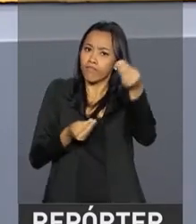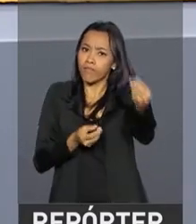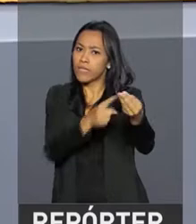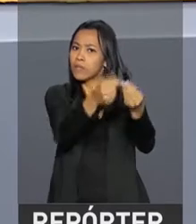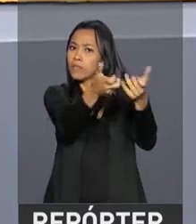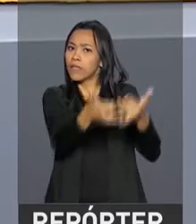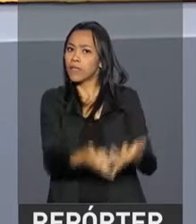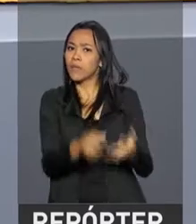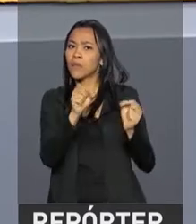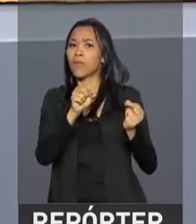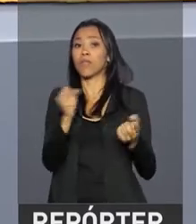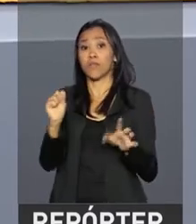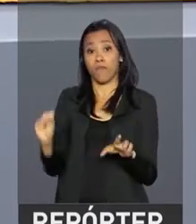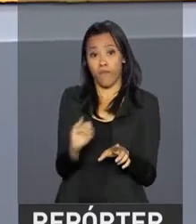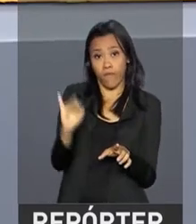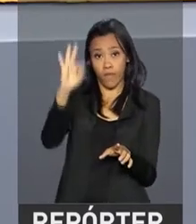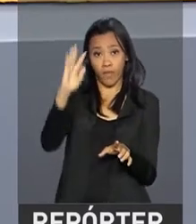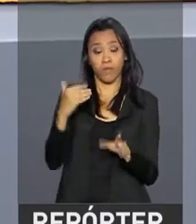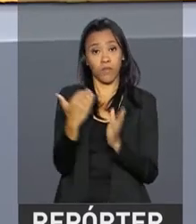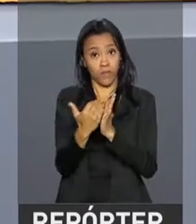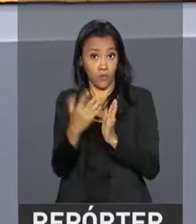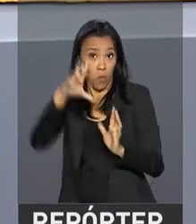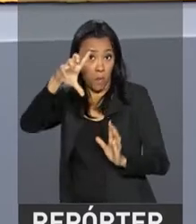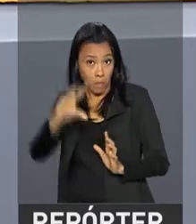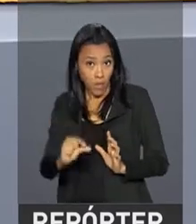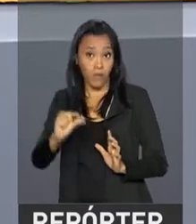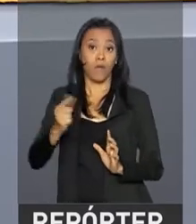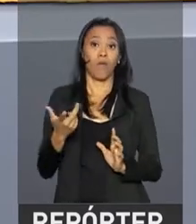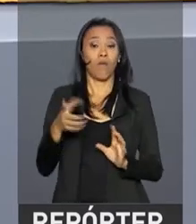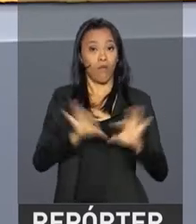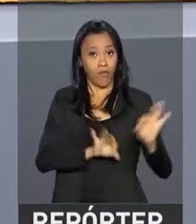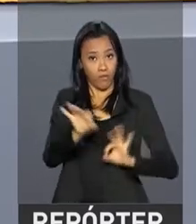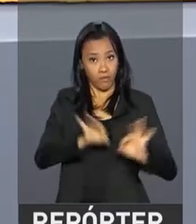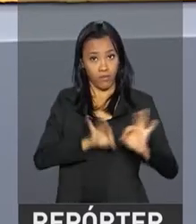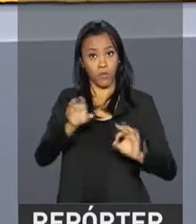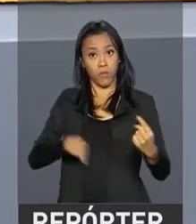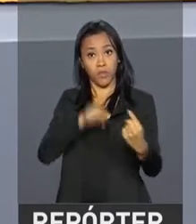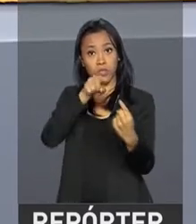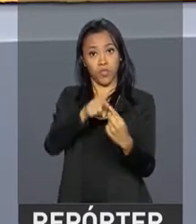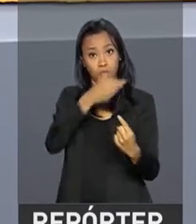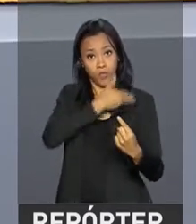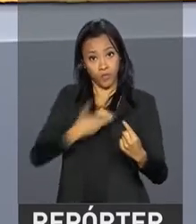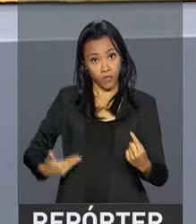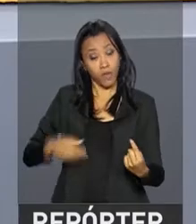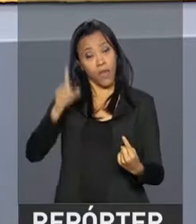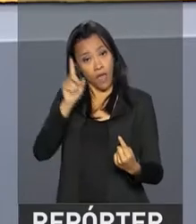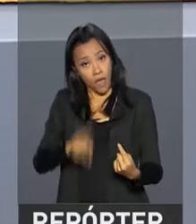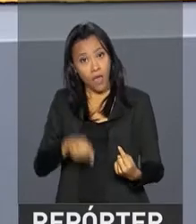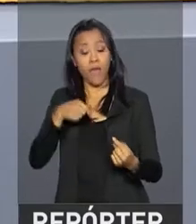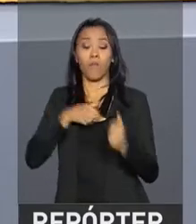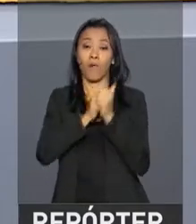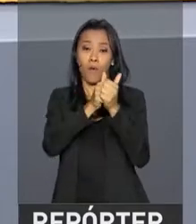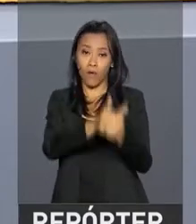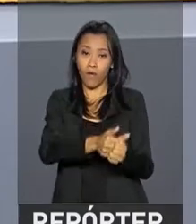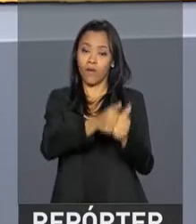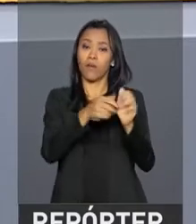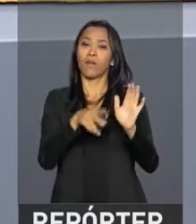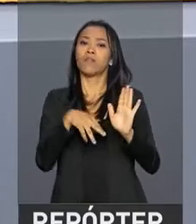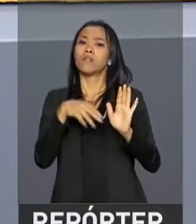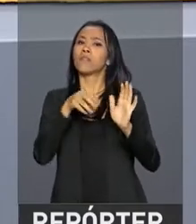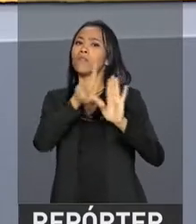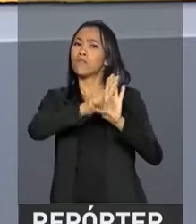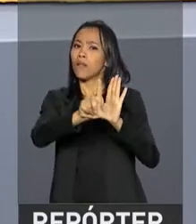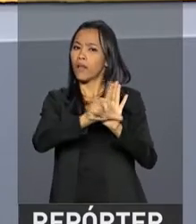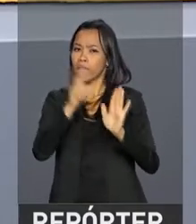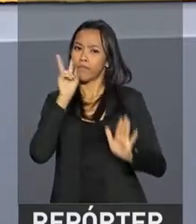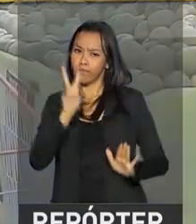inflação que ficou menor que o piso previsto pelo governo a explicação é uma recomendação legal o repórter joão pedro neto